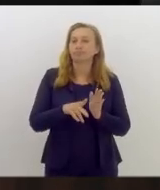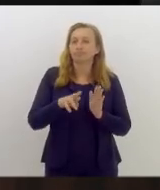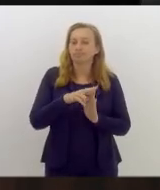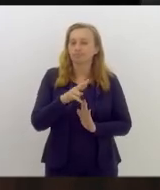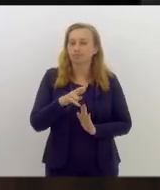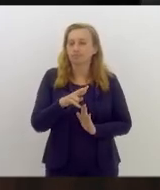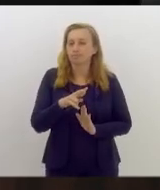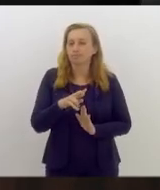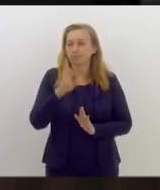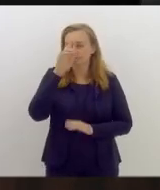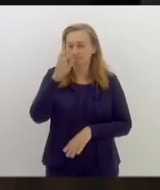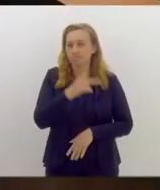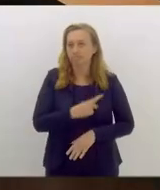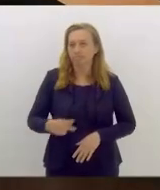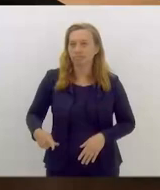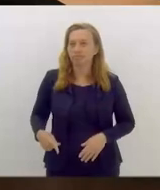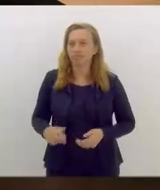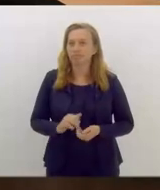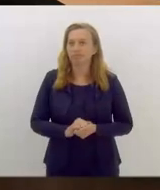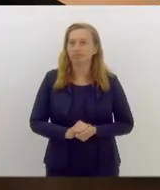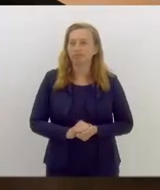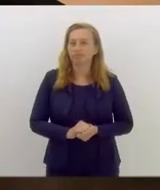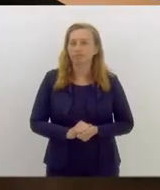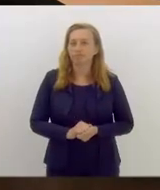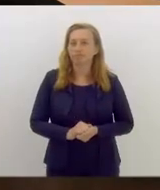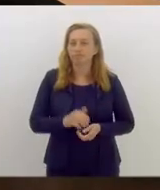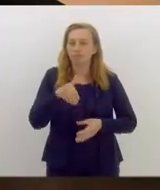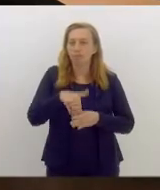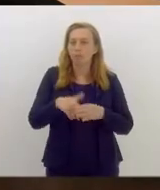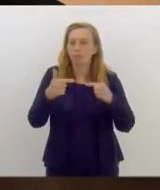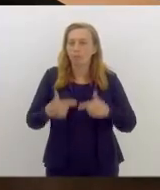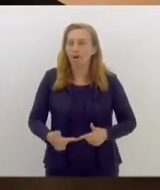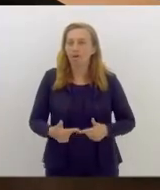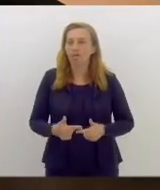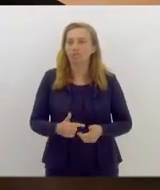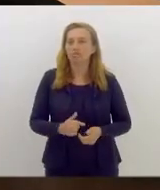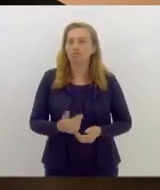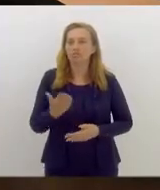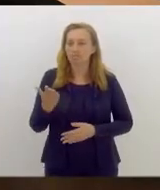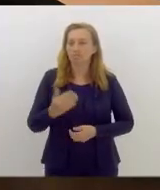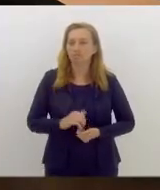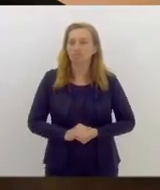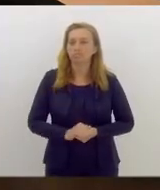resolução... Senhor presidente, com abstenção da bancada do PSOL, por favor.